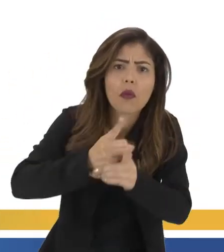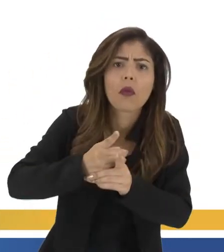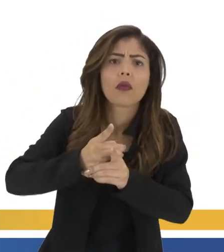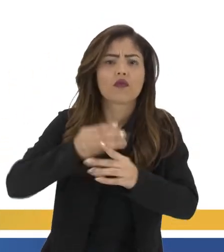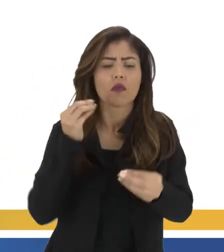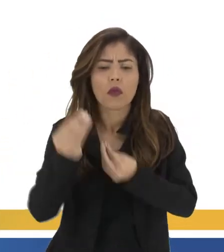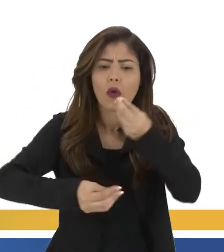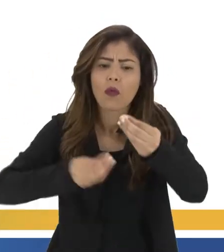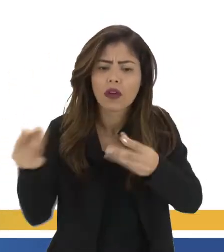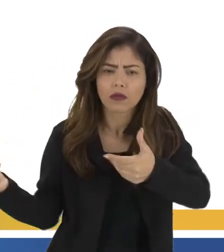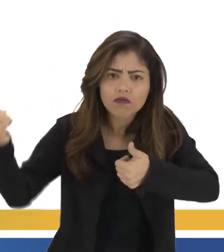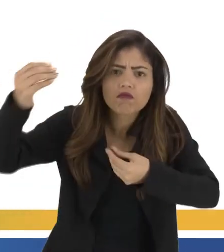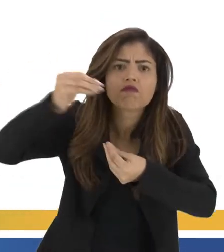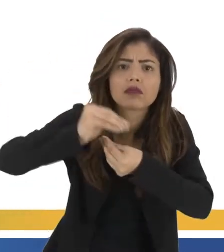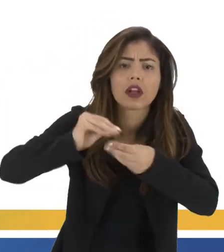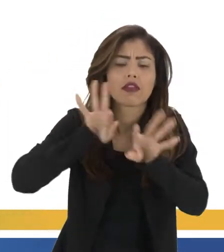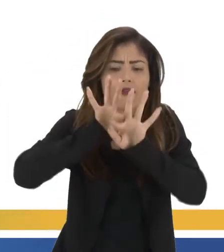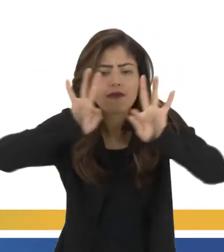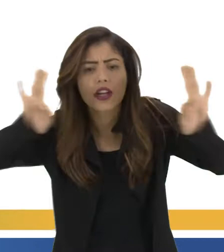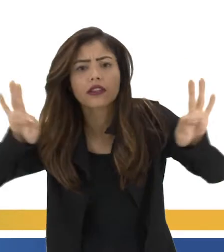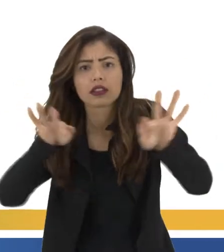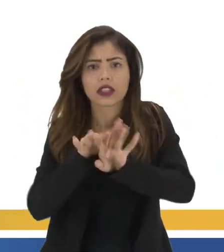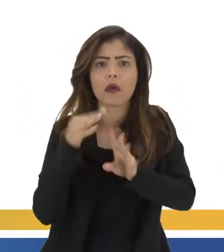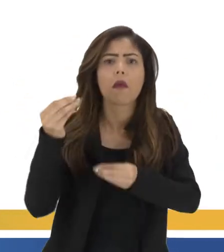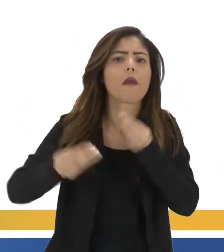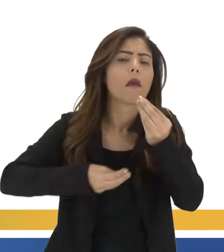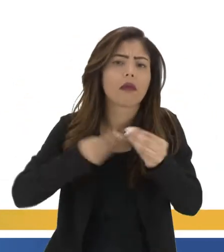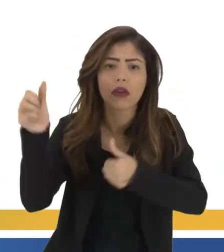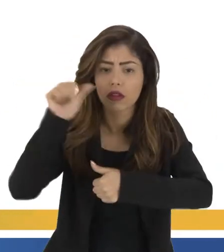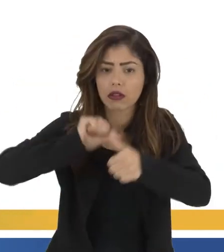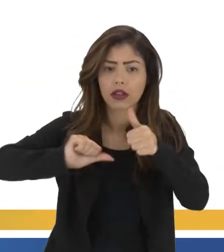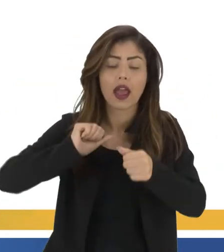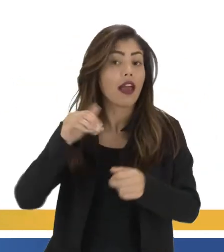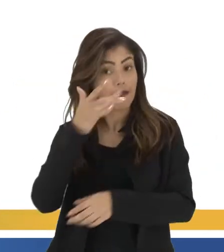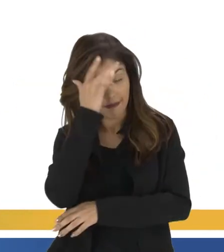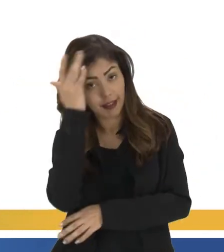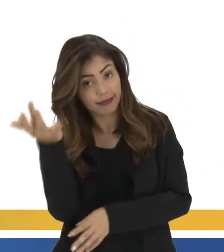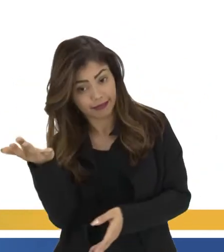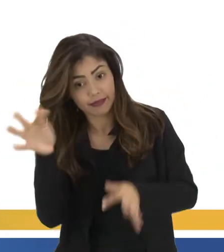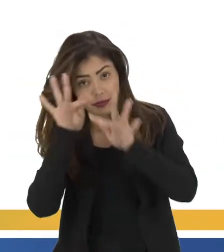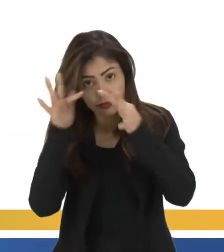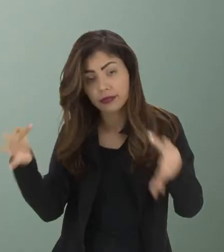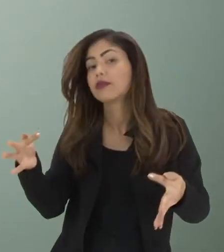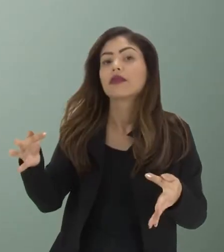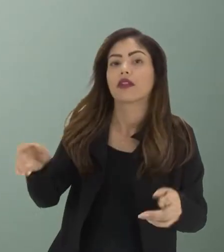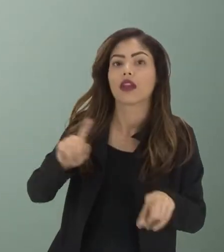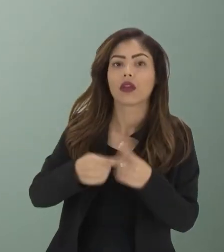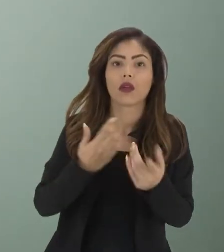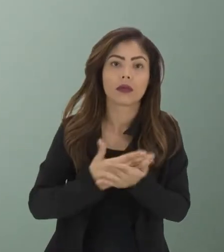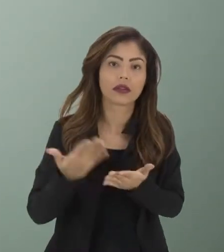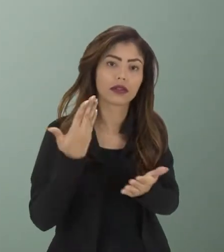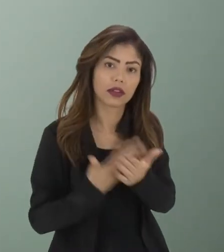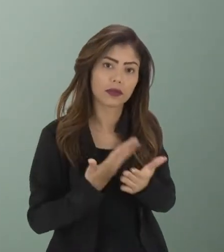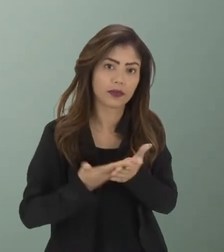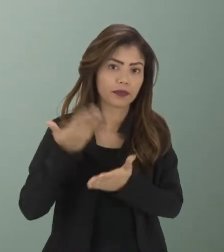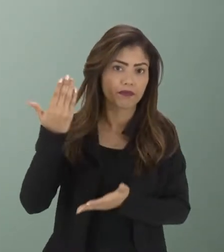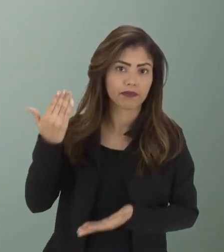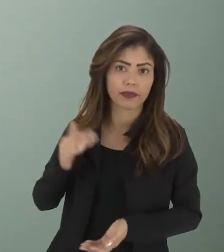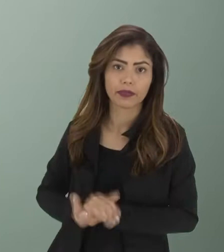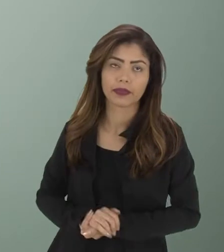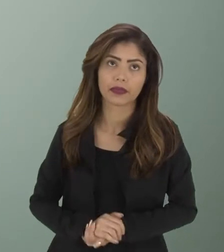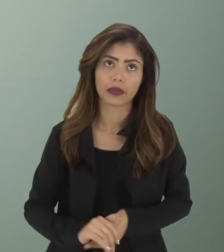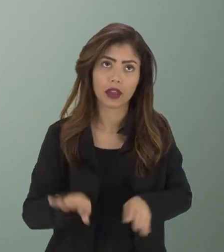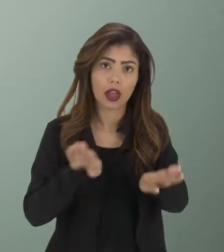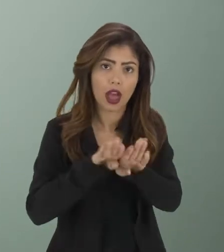que eu coloco uma frase no futuro simples? É muito simples, como eu já falei no início da aula. Acompanha